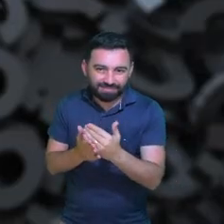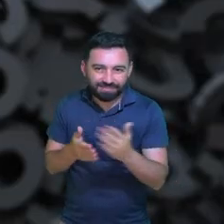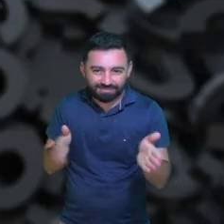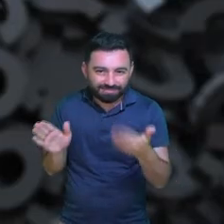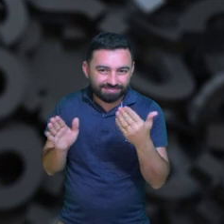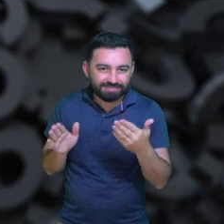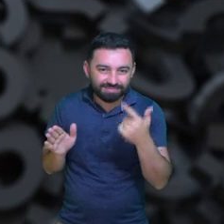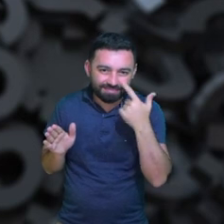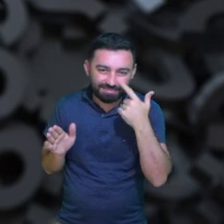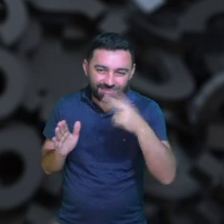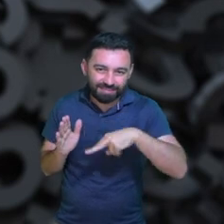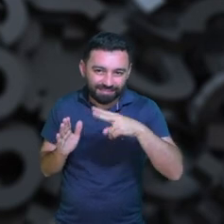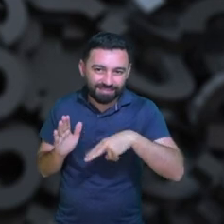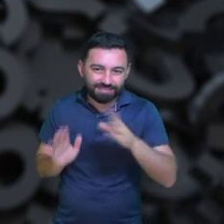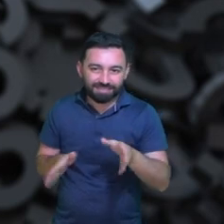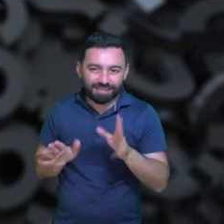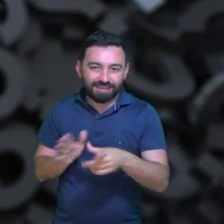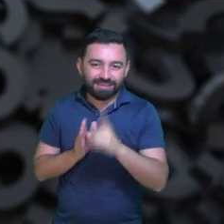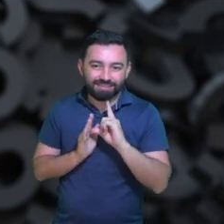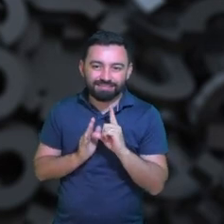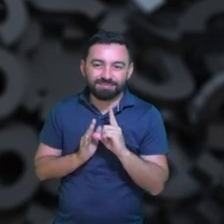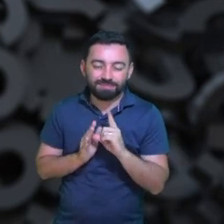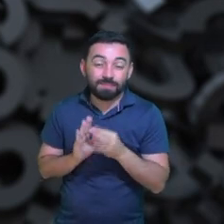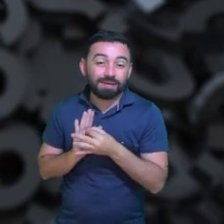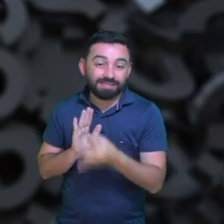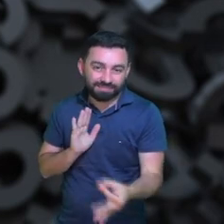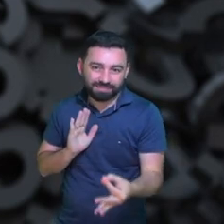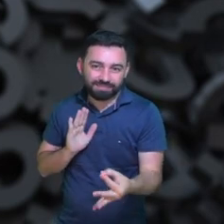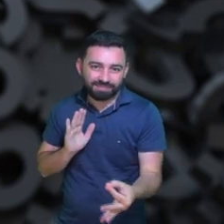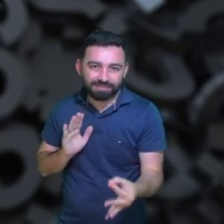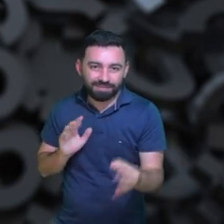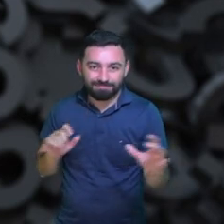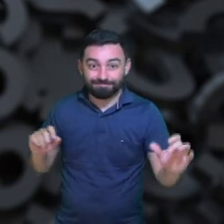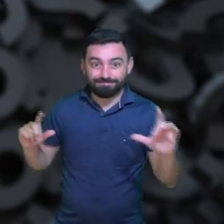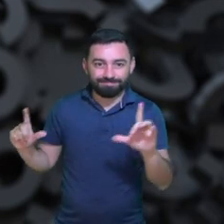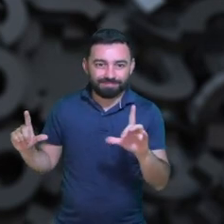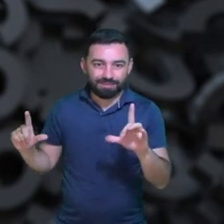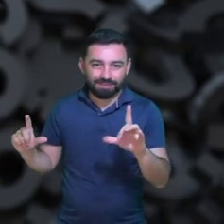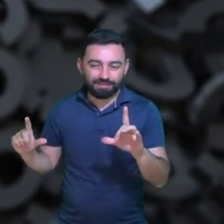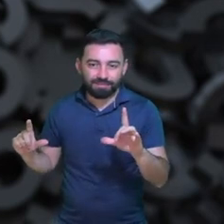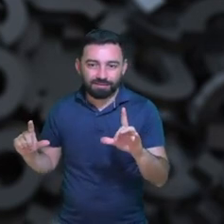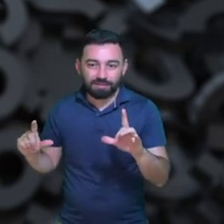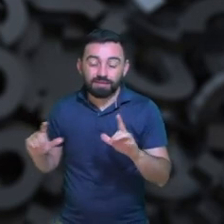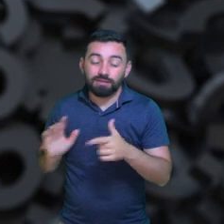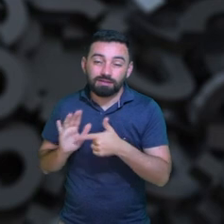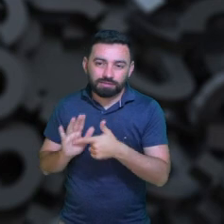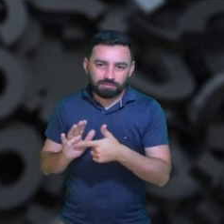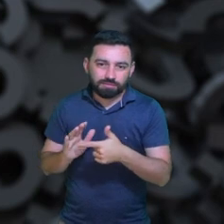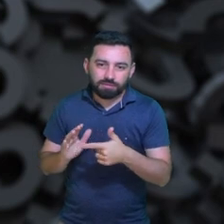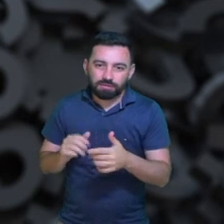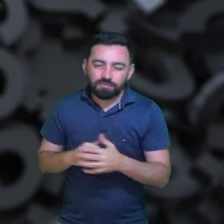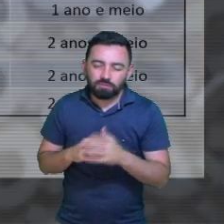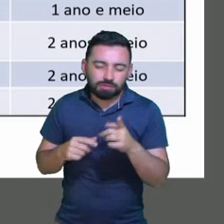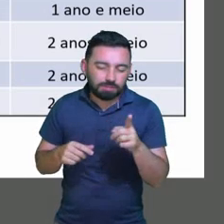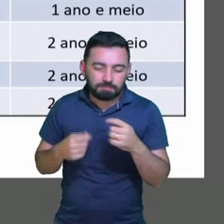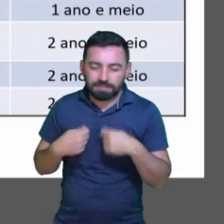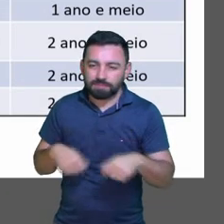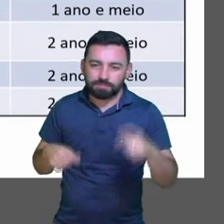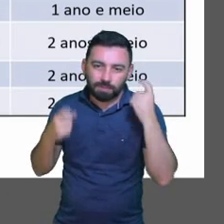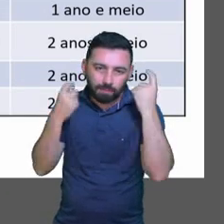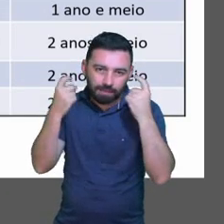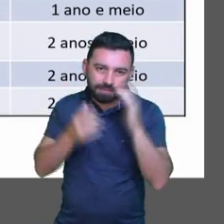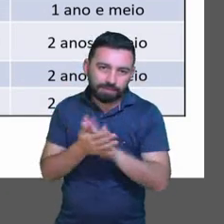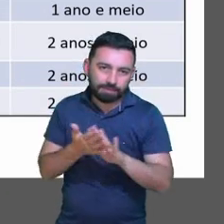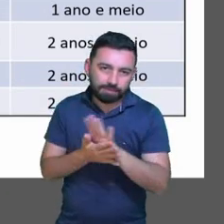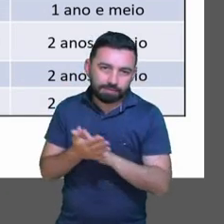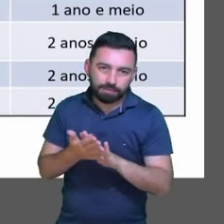Li lá li antes o parecer e fiz o quadro para vocês mas ele tá aqui com a deputada Vocês não precisam se preocupar ele tá aqui com a